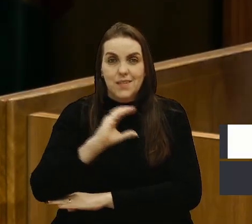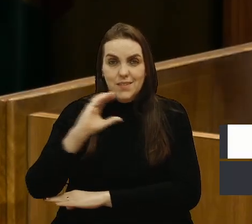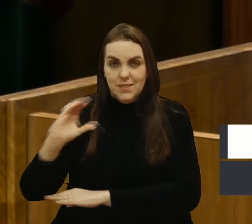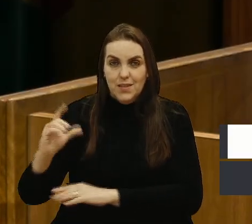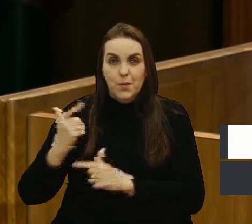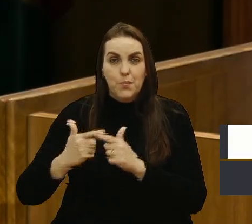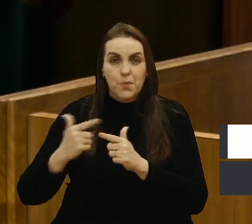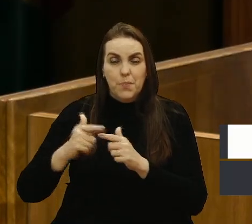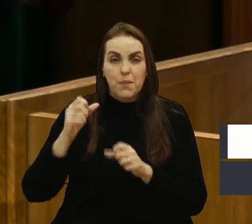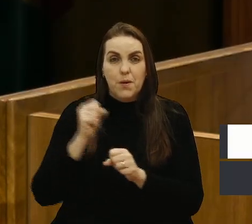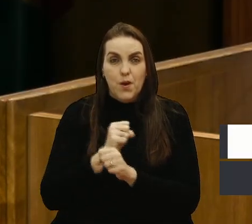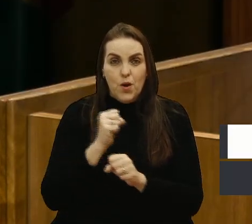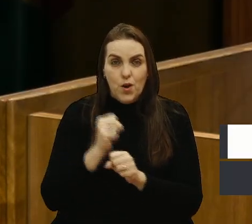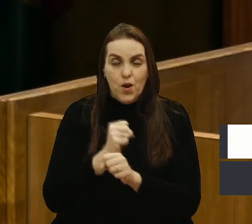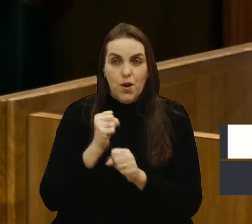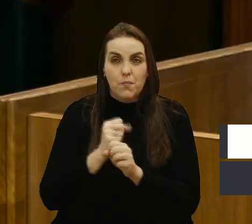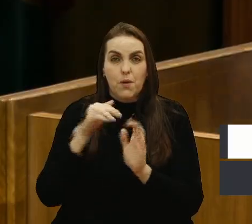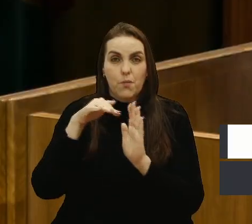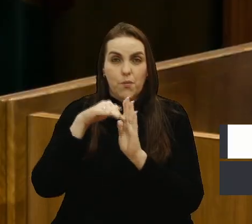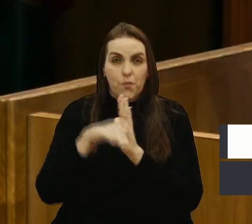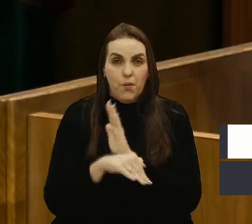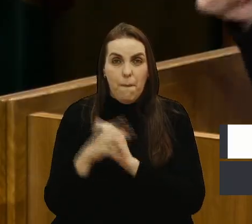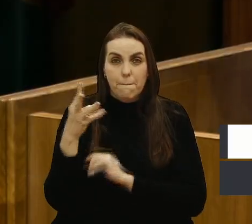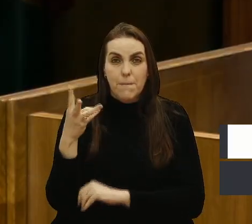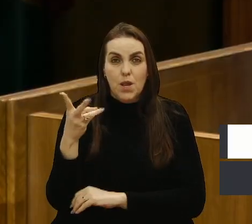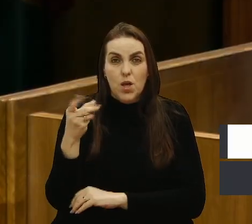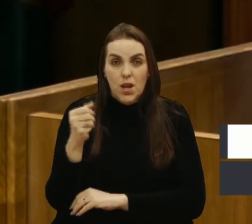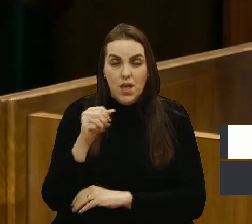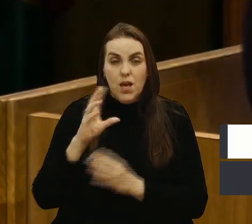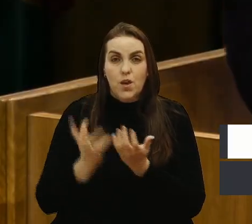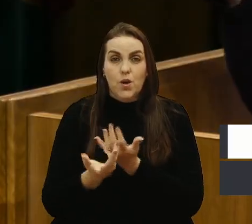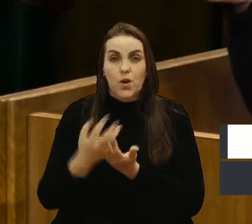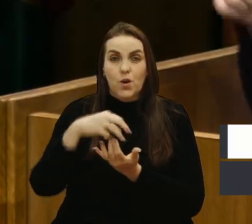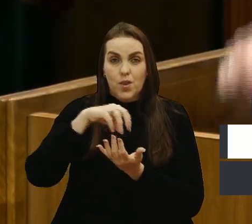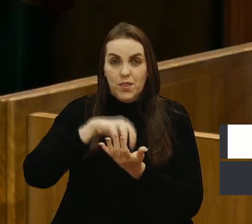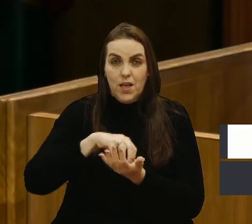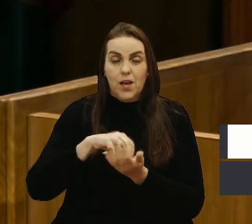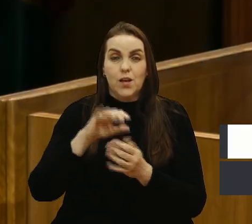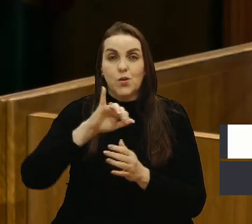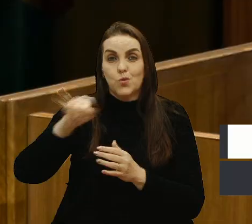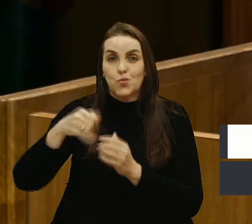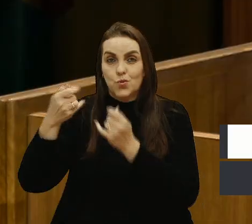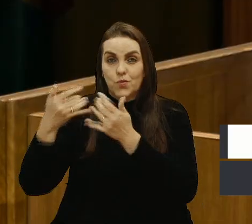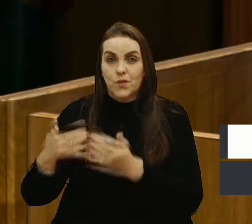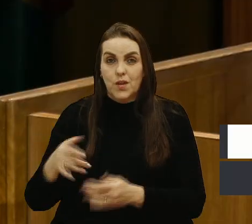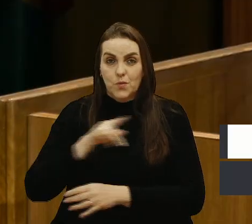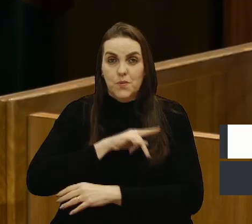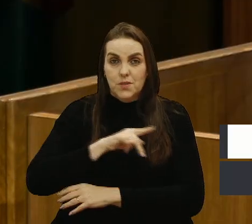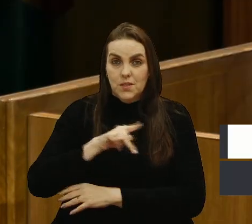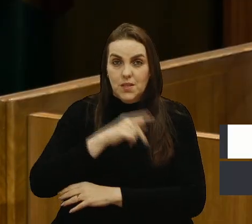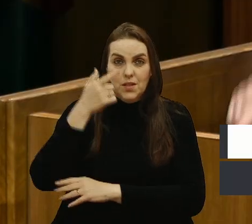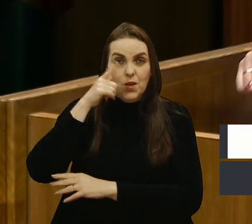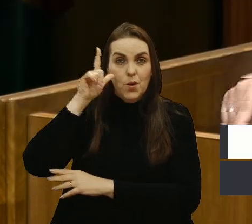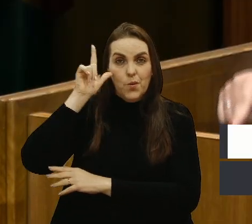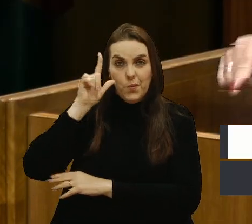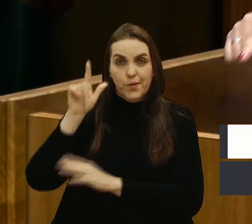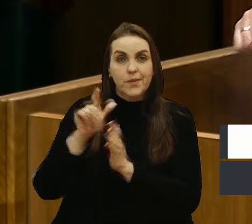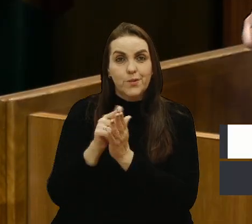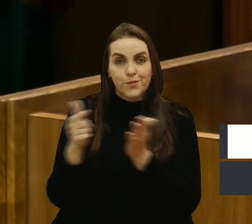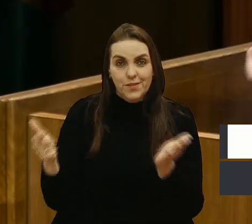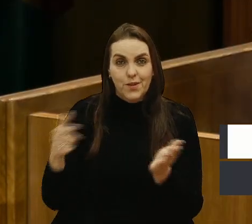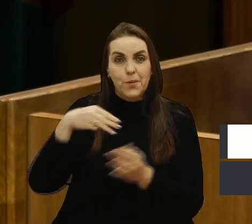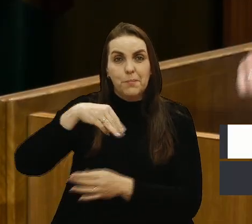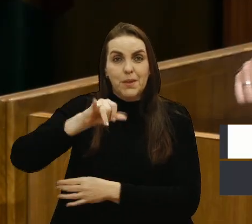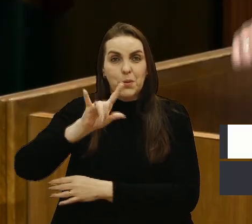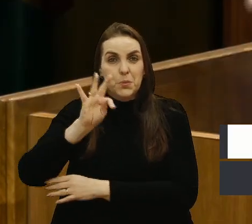obras, déficit milionário na Codeca, justificado pelo então presidente no dia de ontem, inclusive no jornal Milton Babenotti,